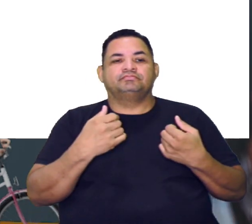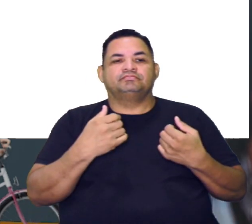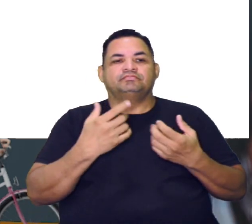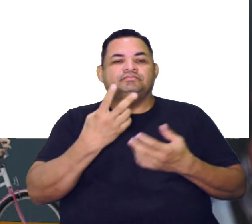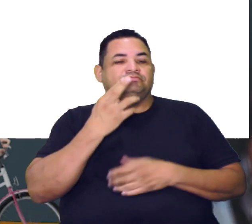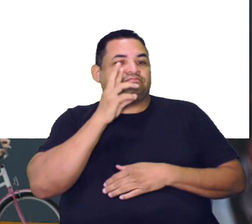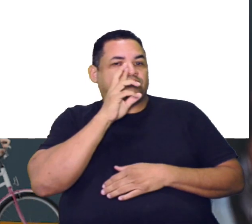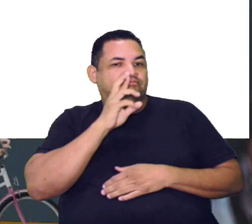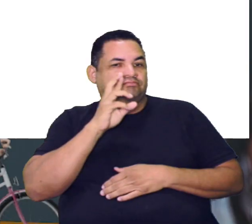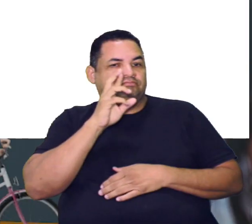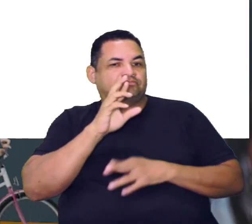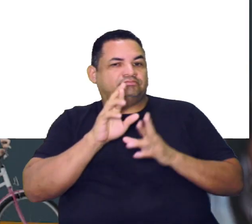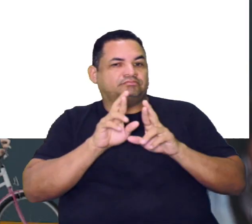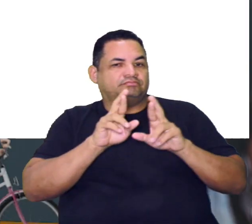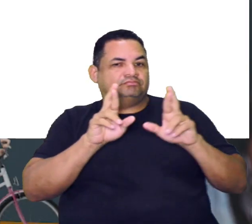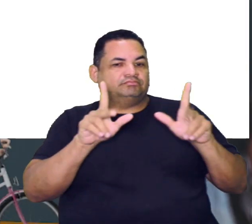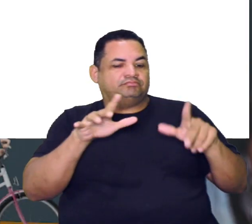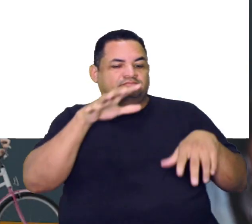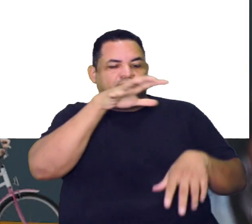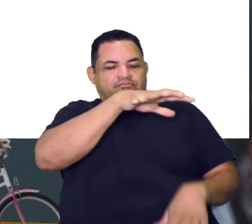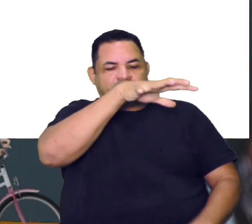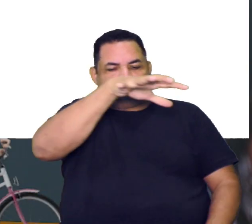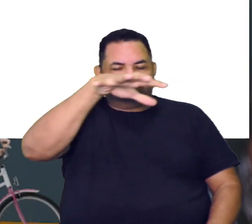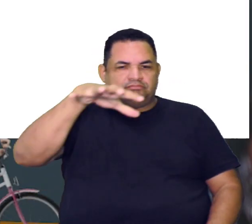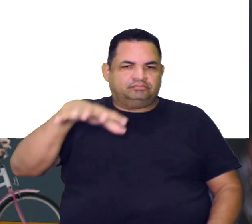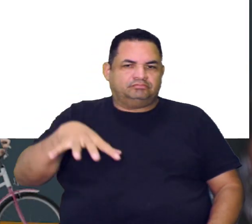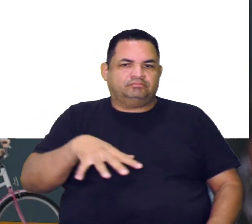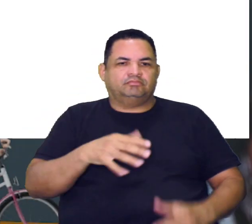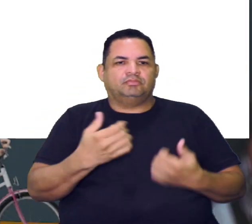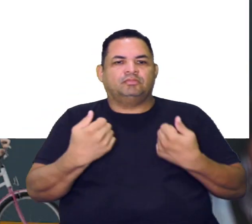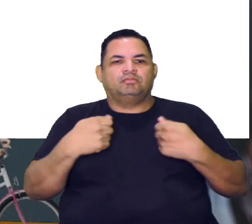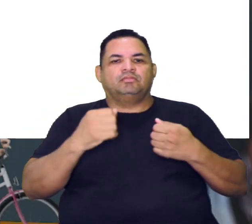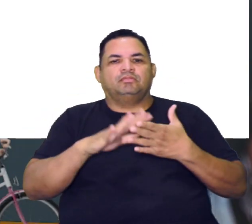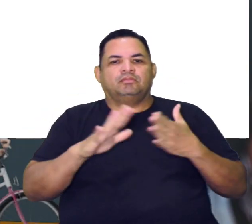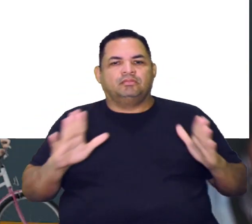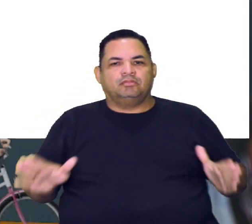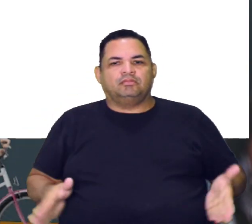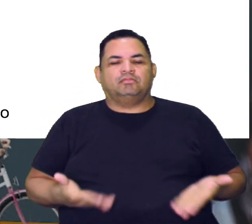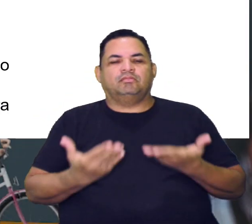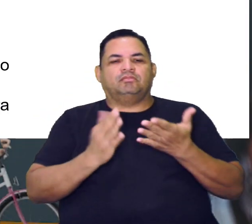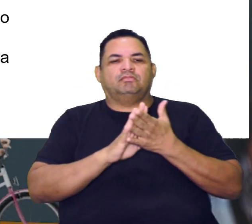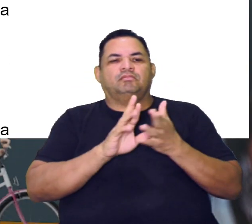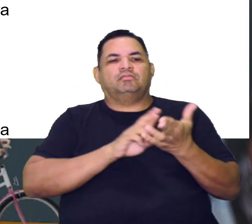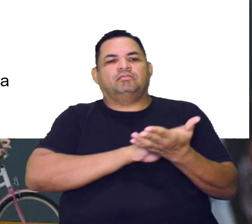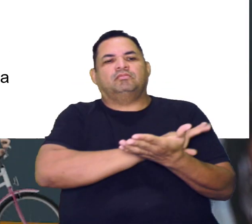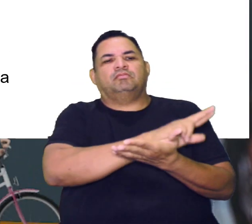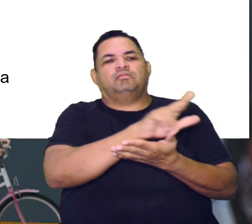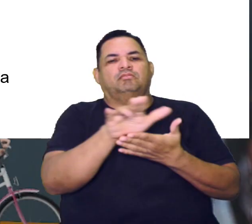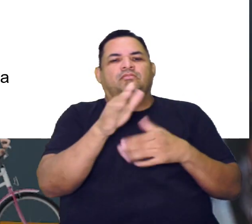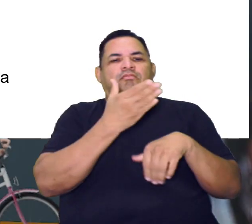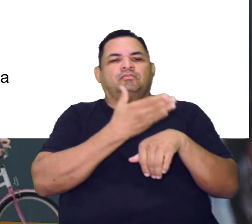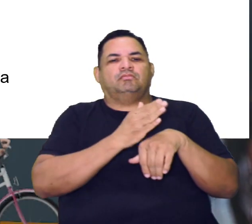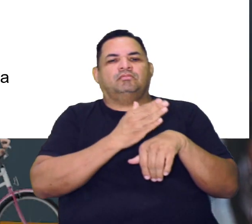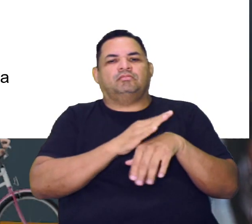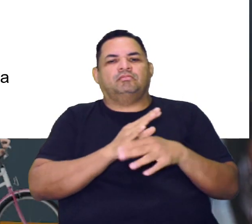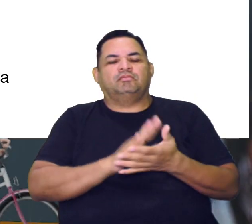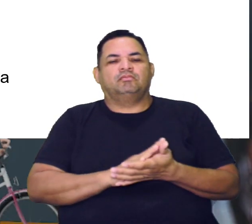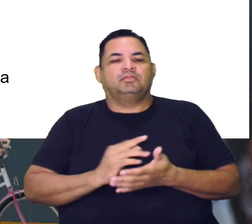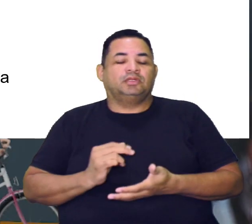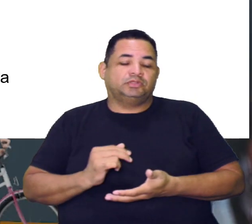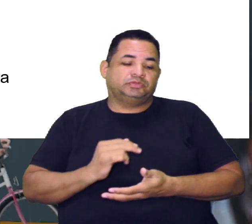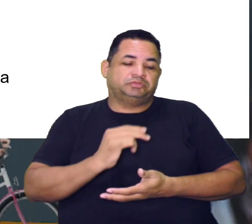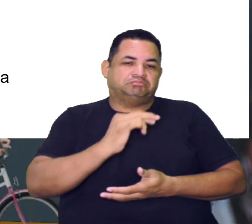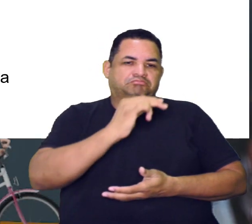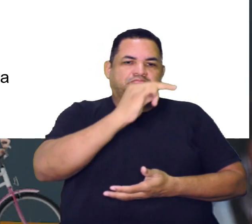vai observar aí que diferentes ambientes podem nos estimular a diversas práticas. A gente pode